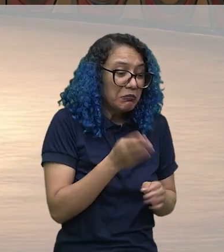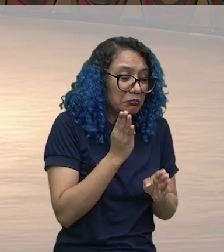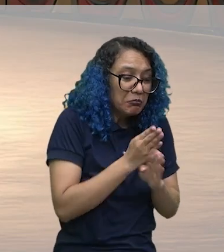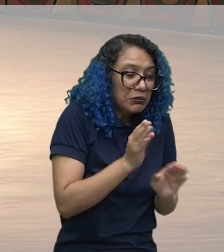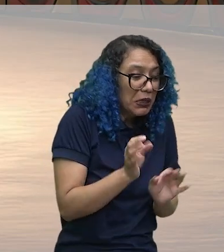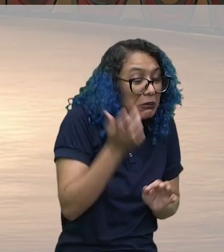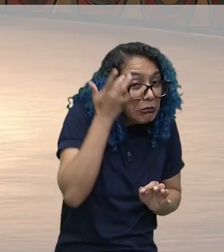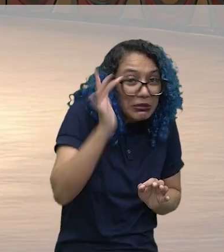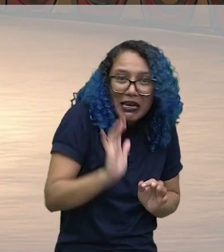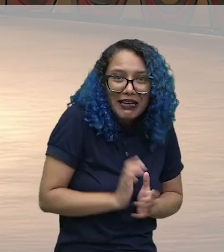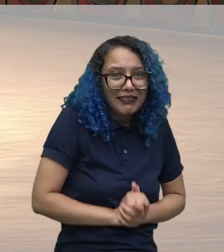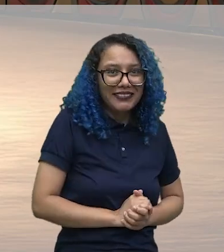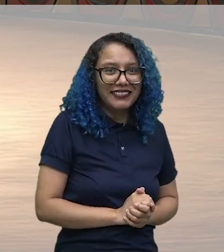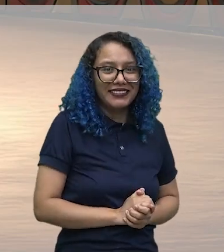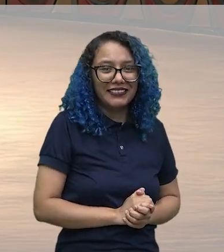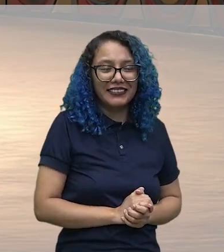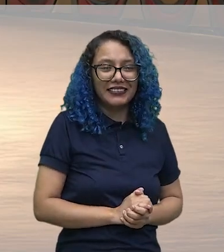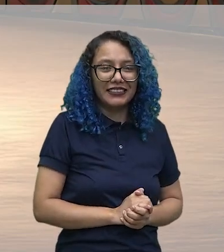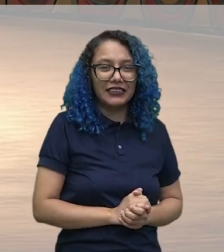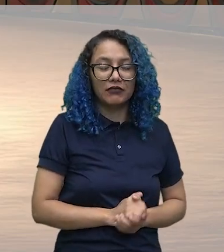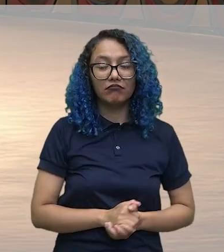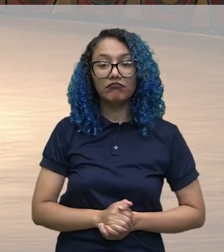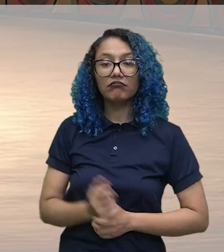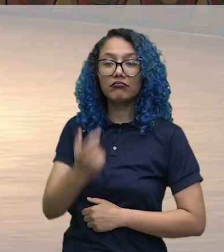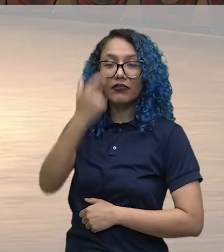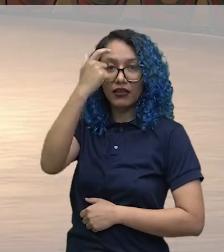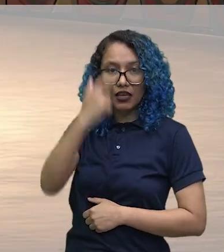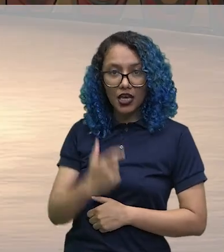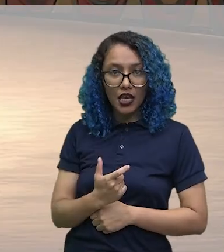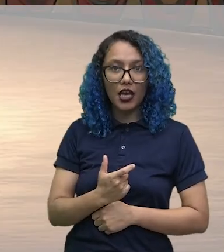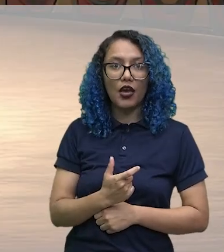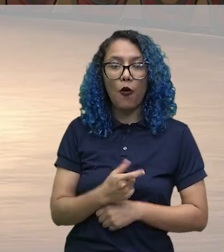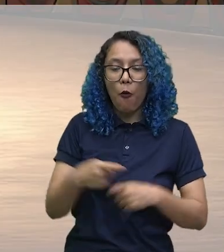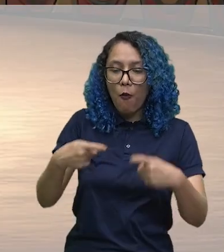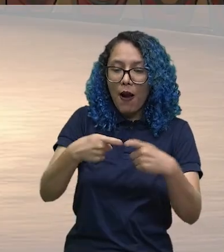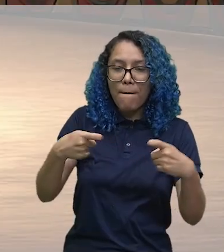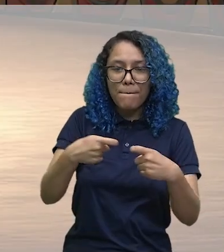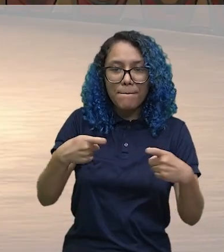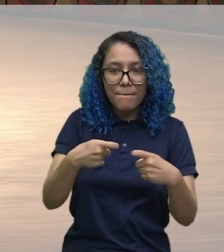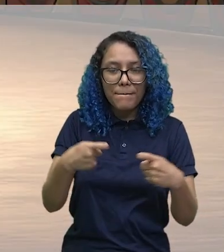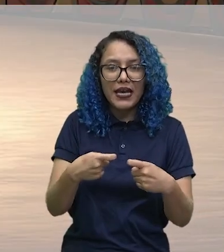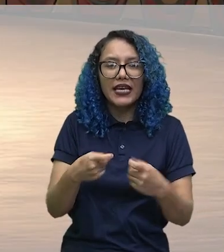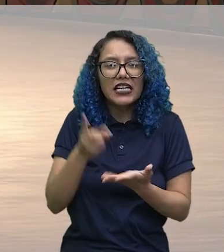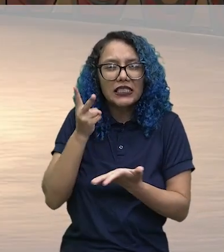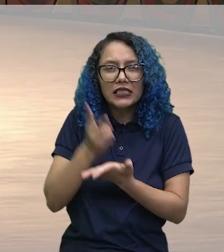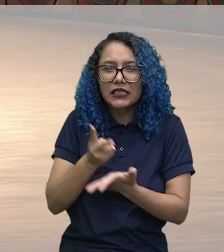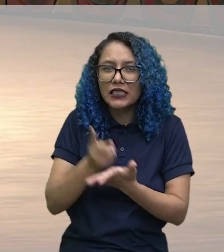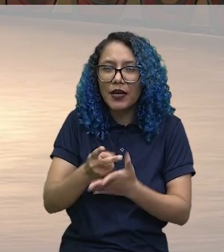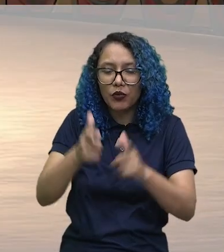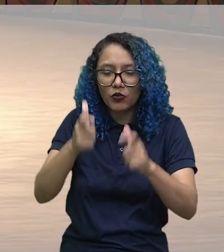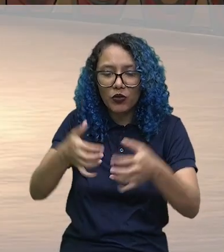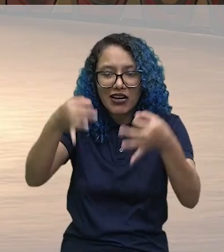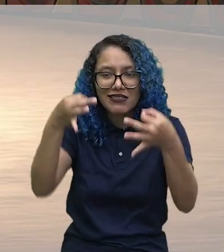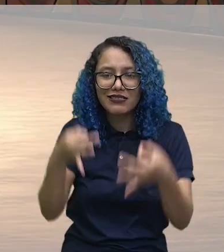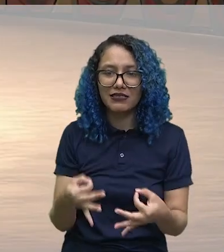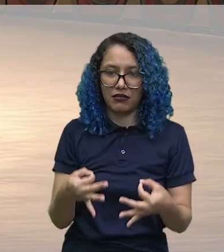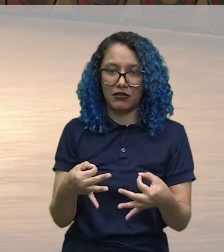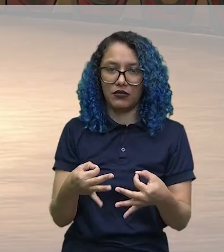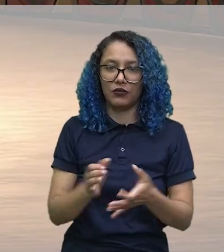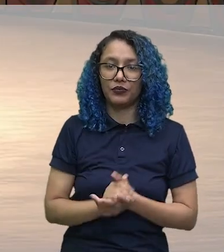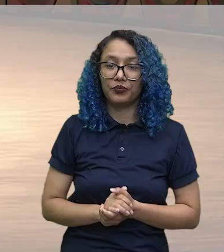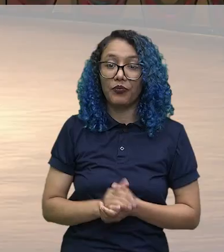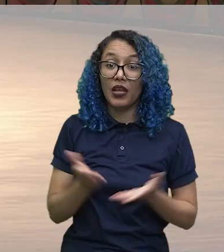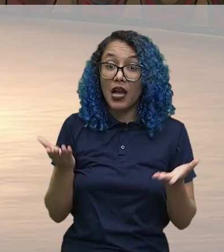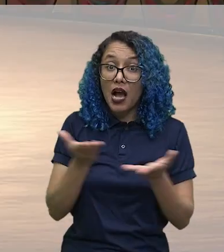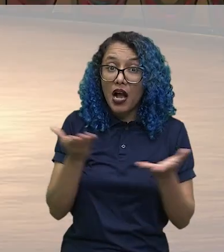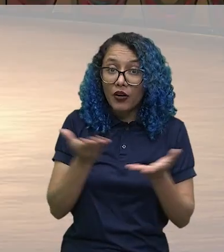que vai encontrar lá. E eu sou o par de meias que está sempre no lugar.